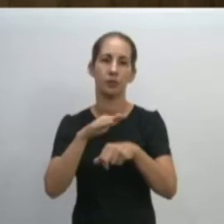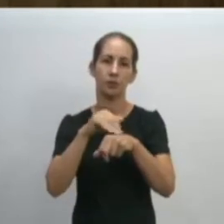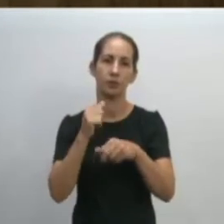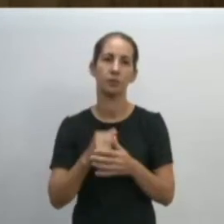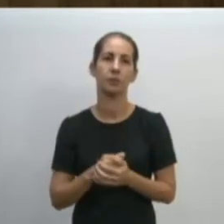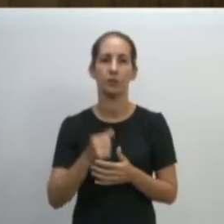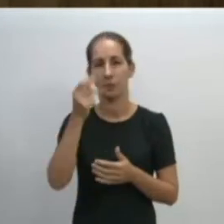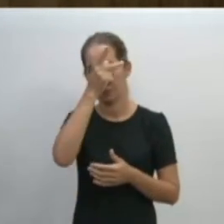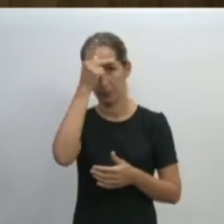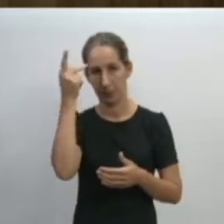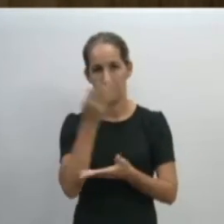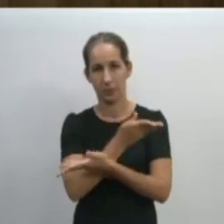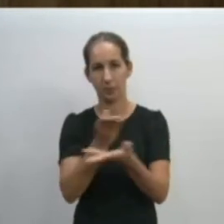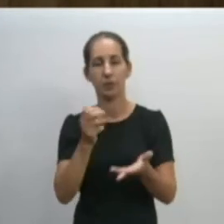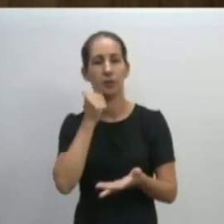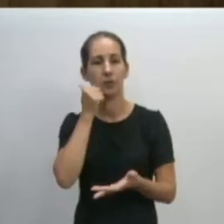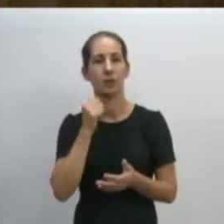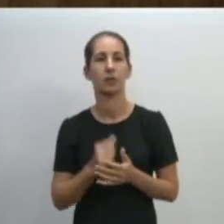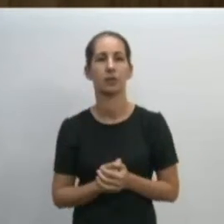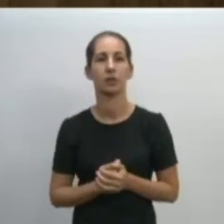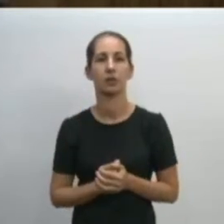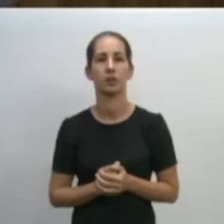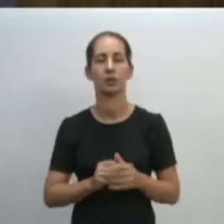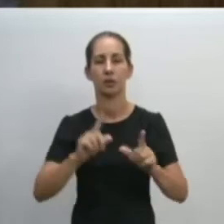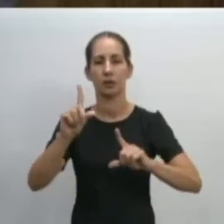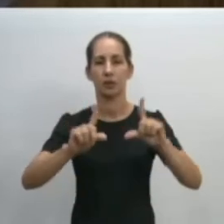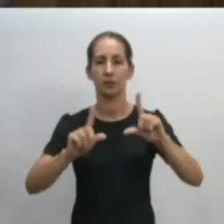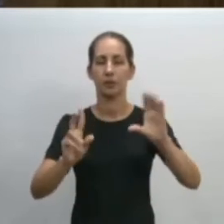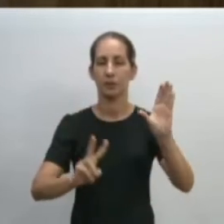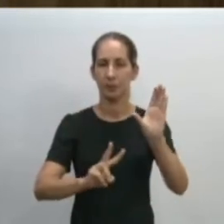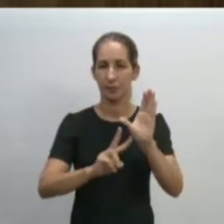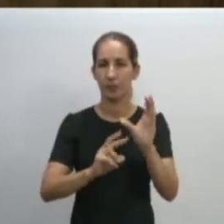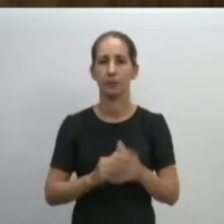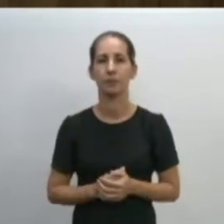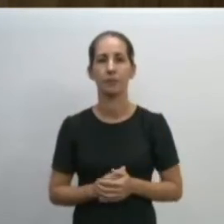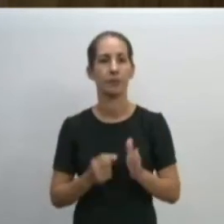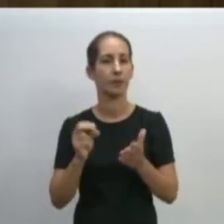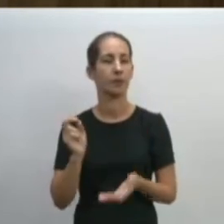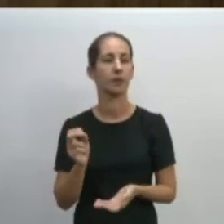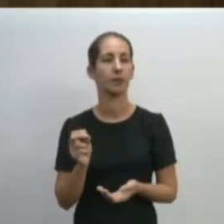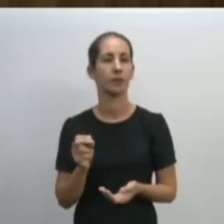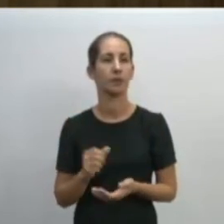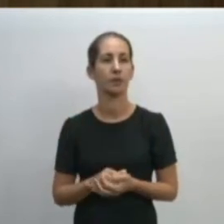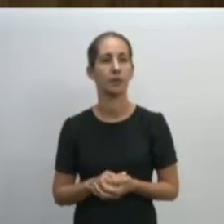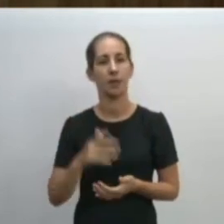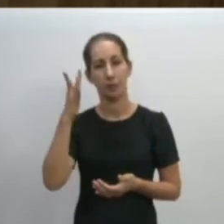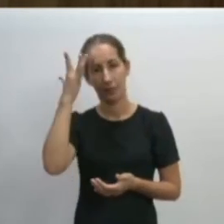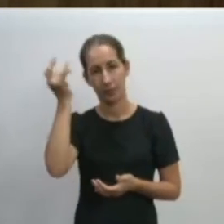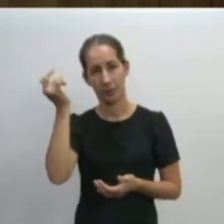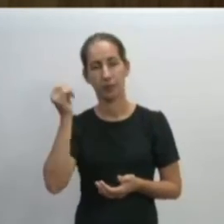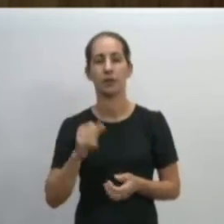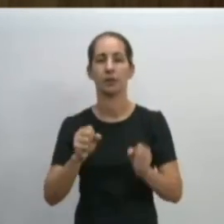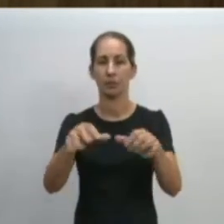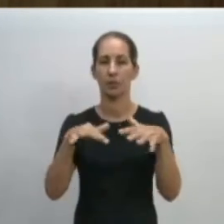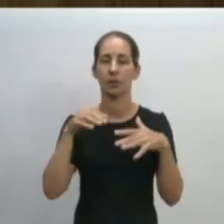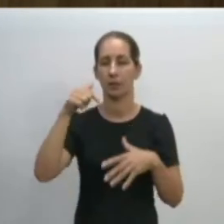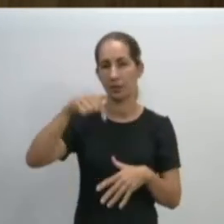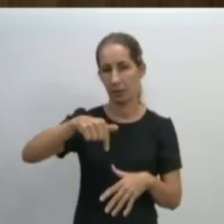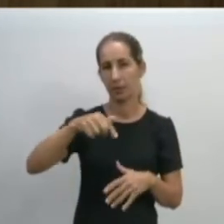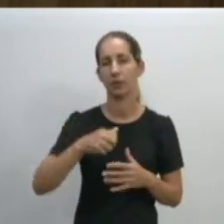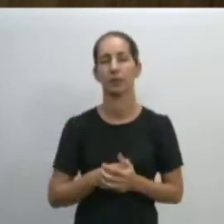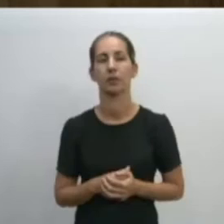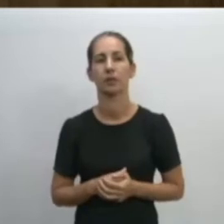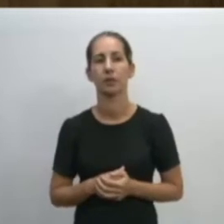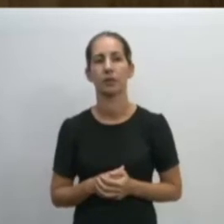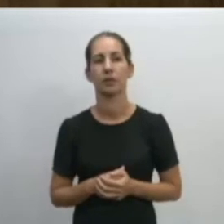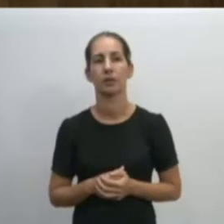a população natalense que nos acompanha pelo sinal da TV Câmara para amanhã, no plenário desta casa,